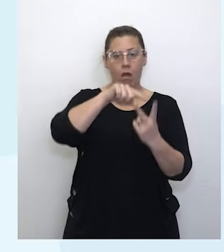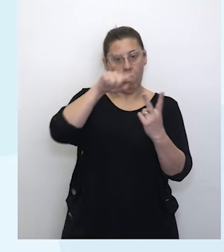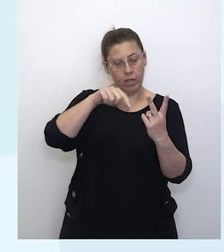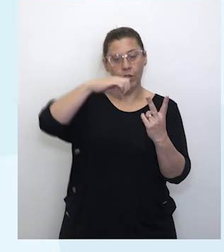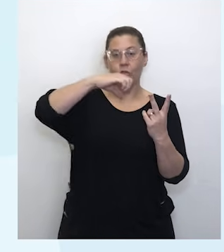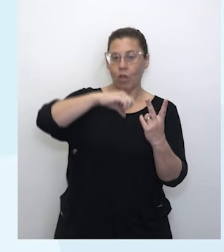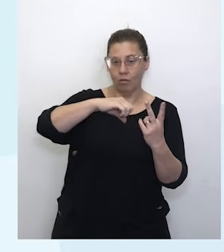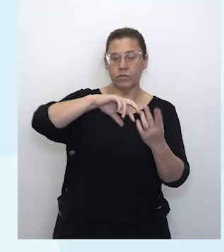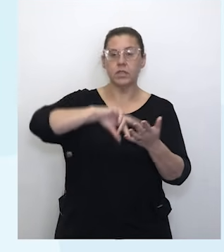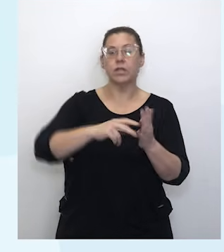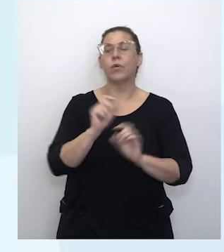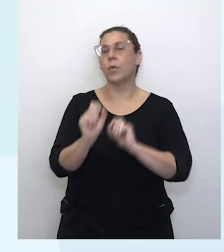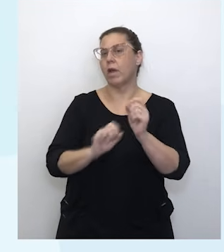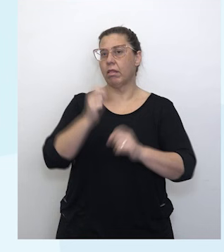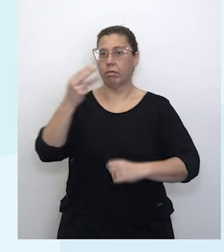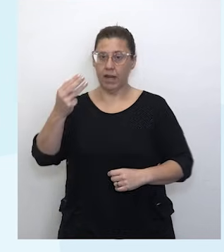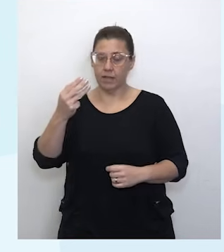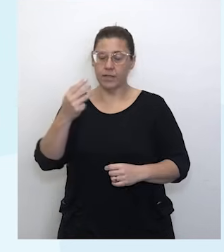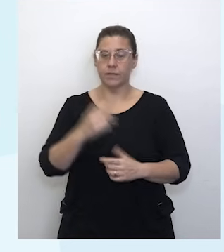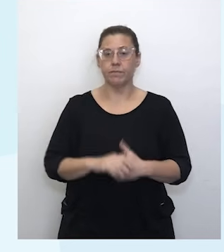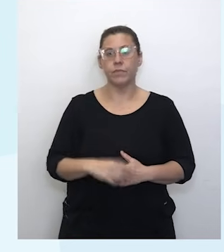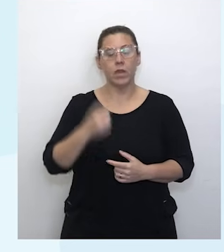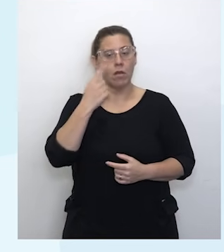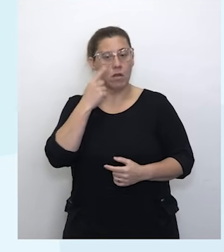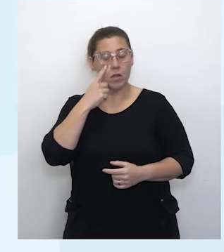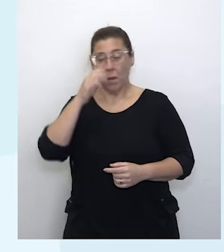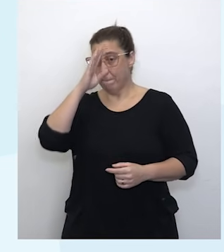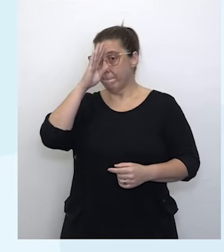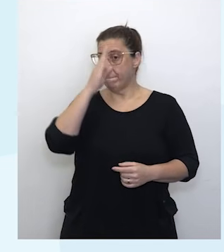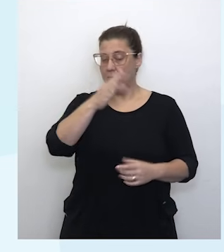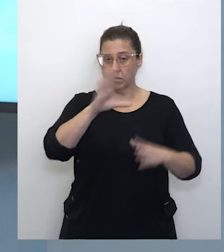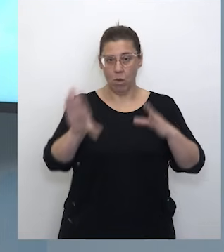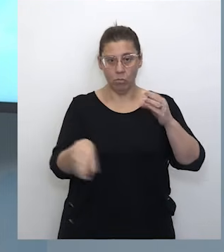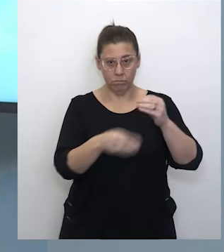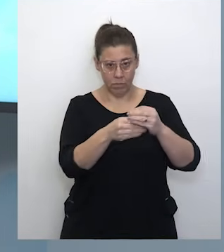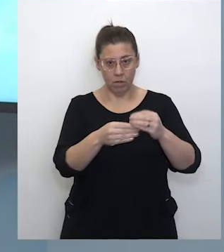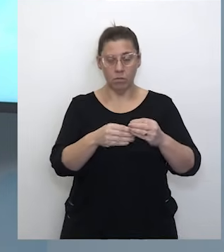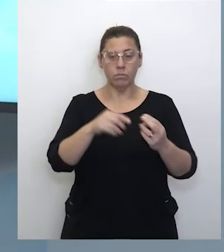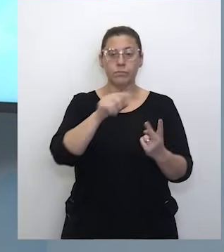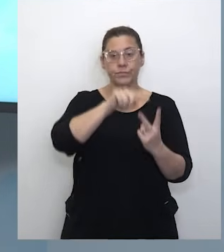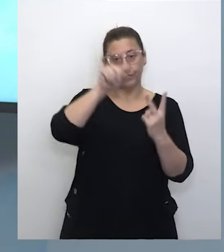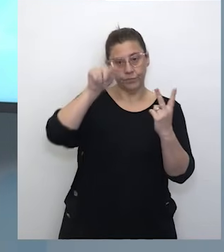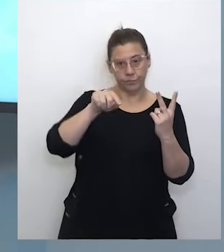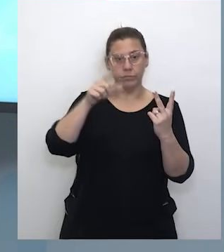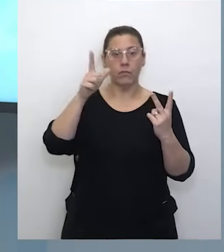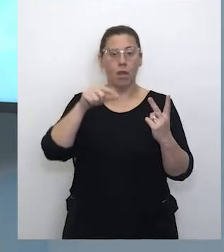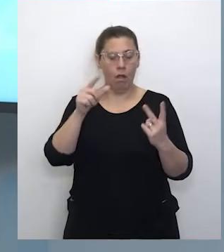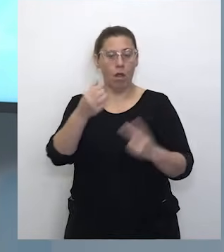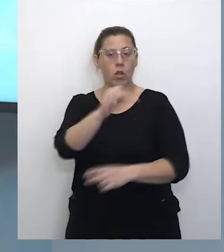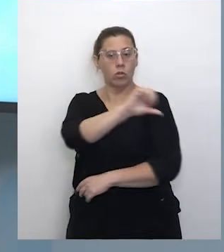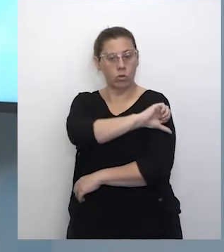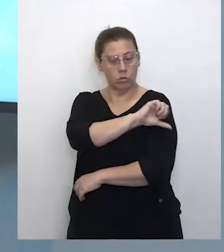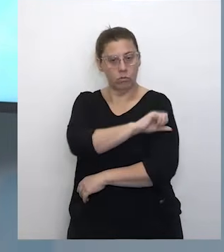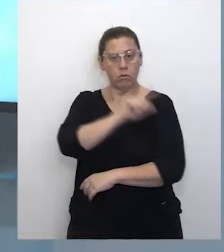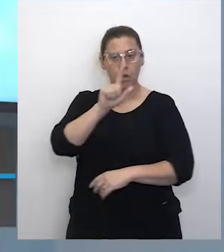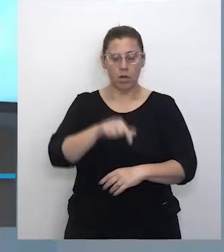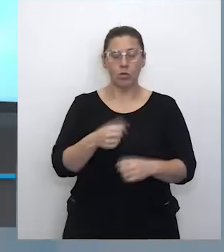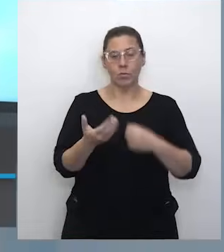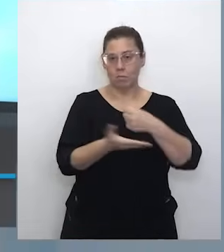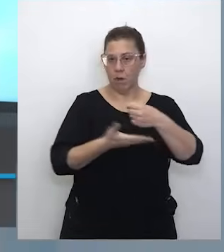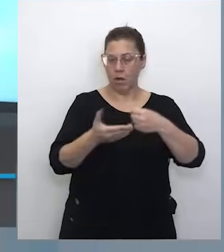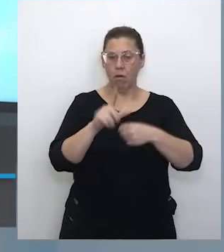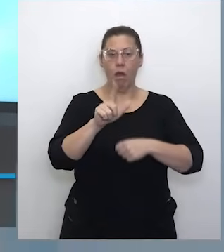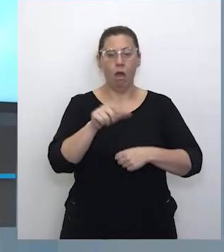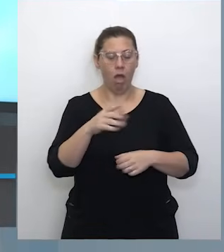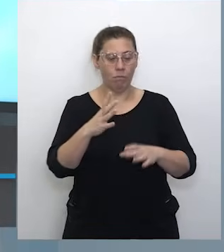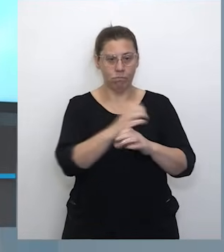de 9, ou seja, 3. Então, a nossa principal aplicação de raiz quadrada aqui no nono ano, né, aqui no ensino básico, é